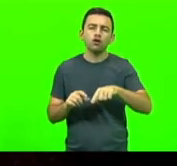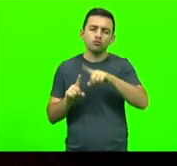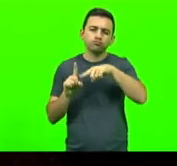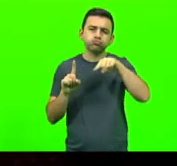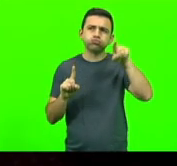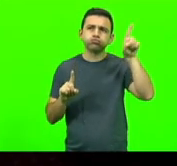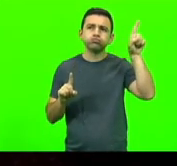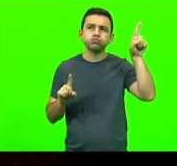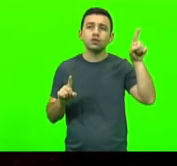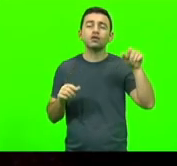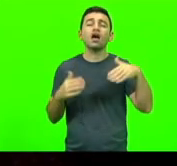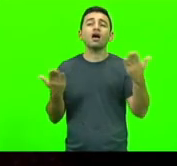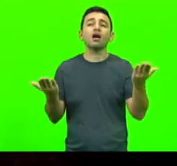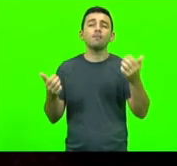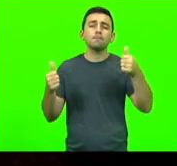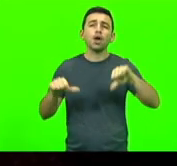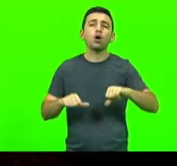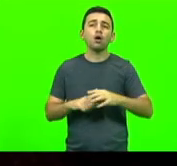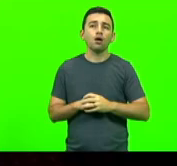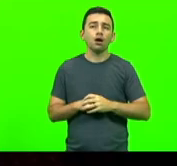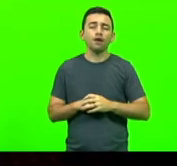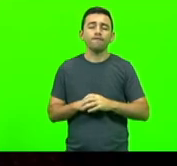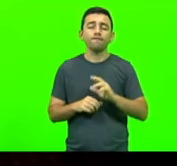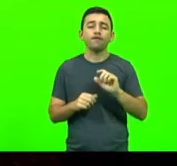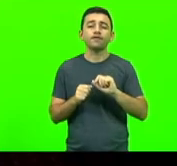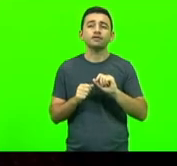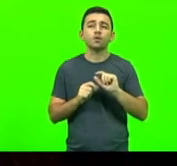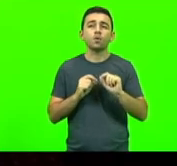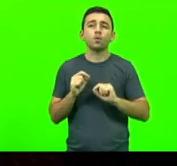no momento, como é que nós vamos fazer?